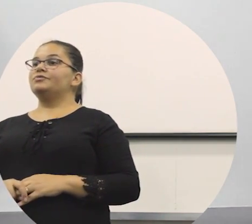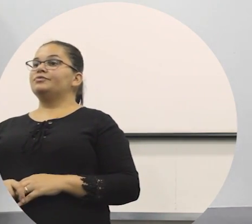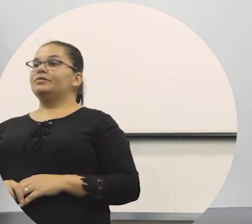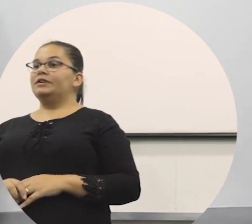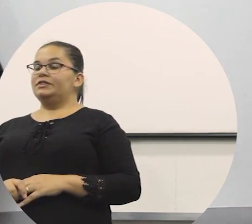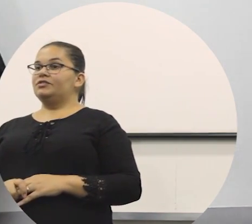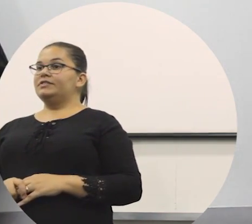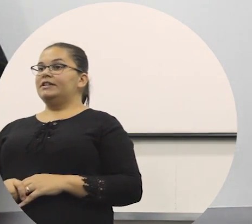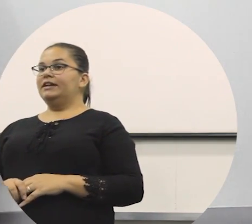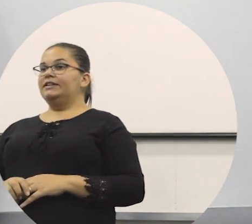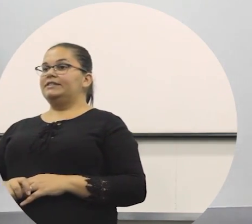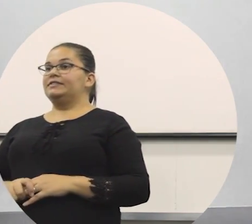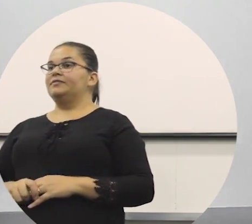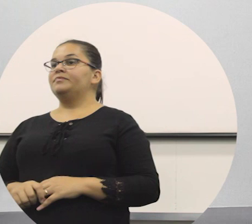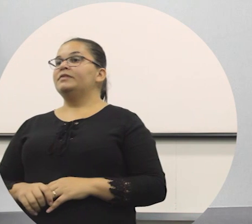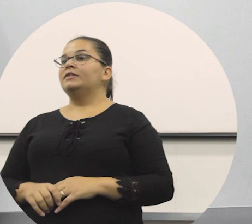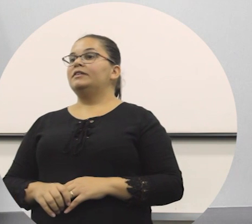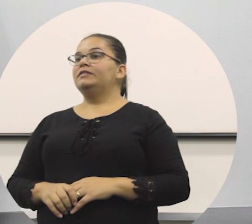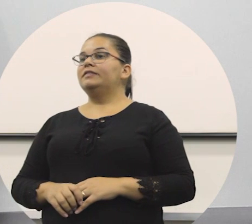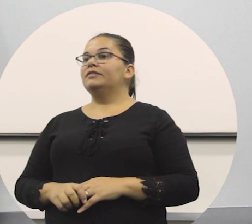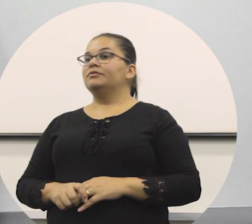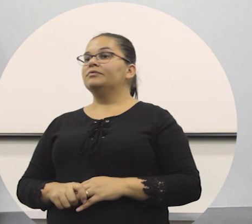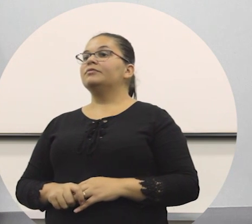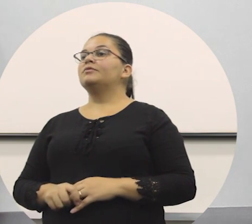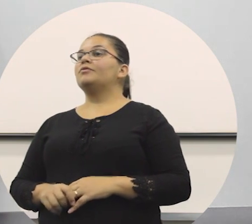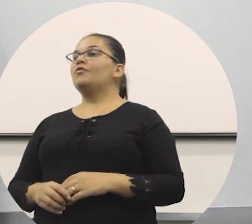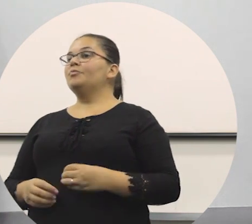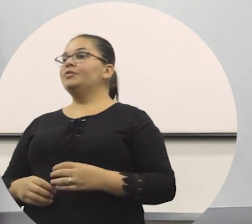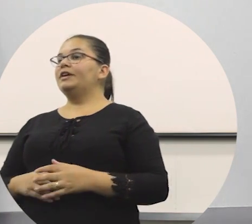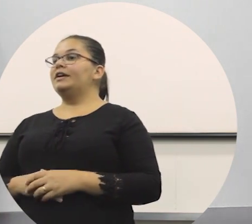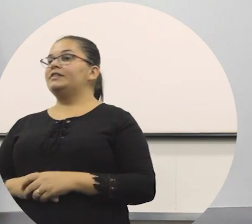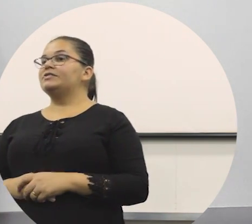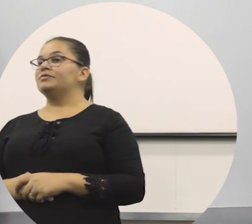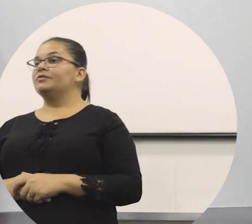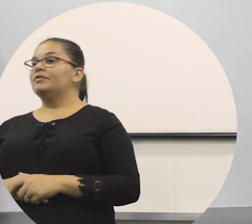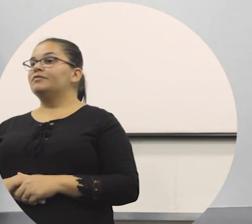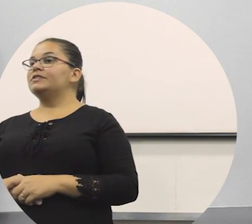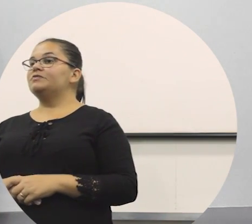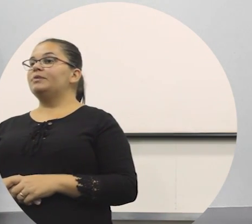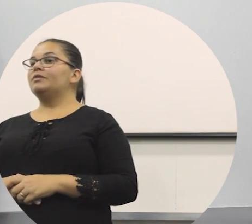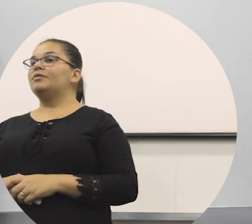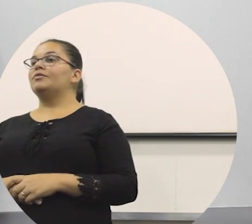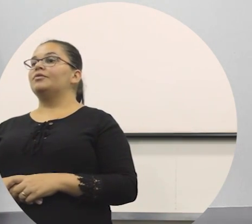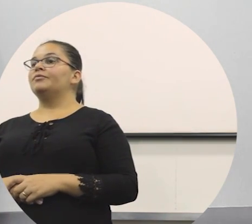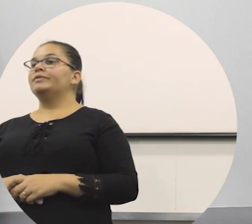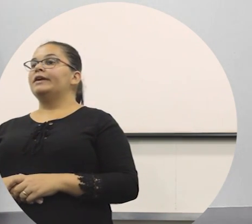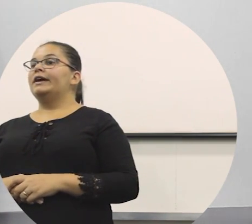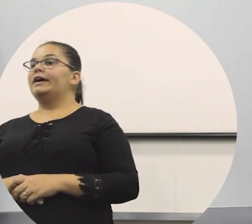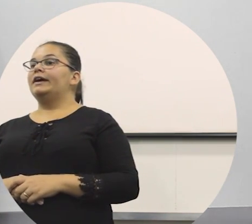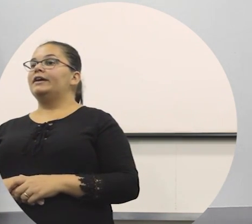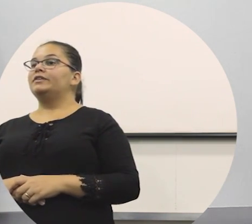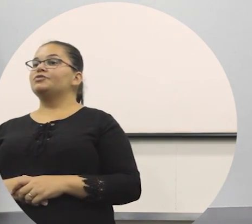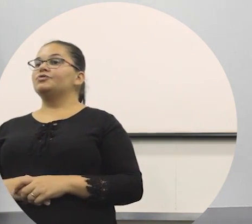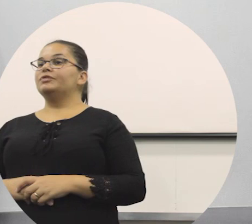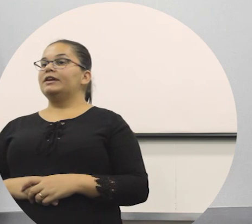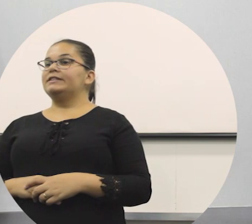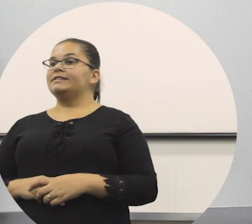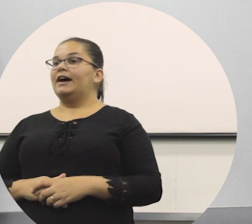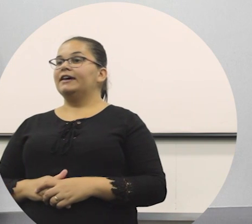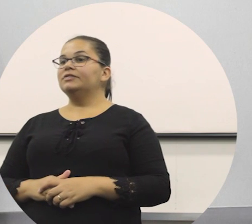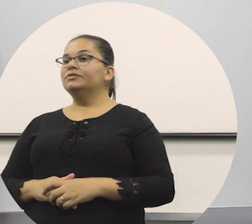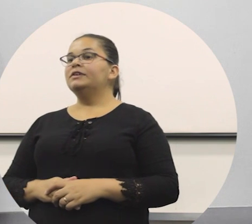que o surdo que só sinaliza. Então, como que é isso? Você explicou... É, que o